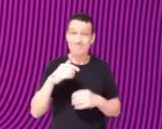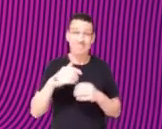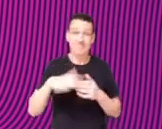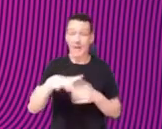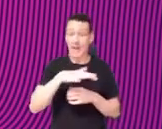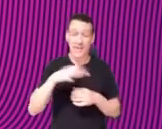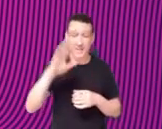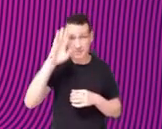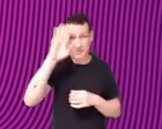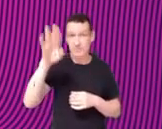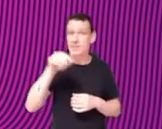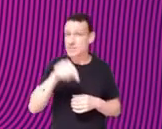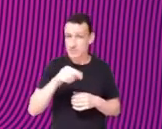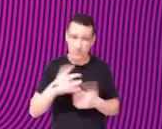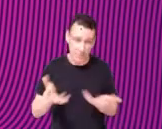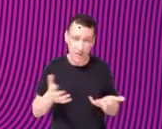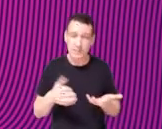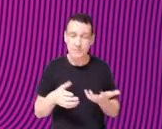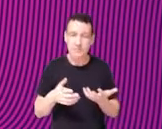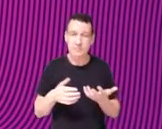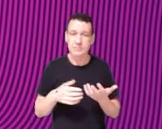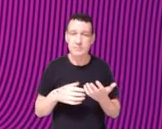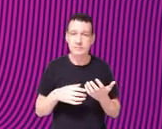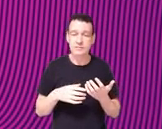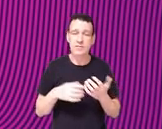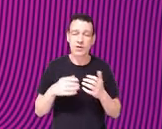nos objetivos da Federação Mundial do